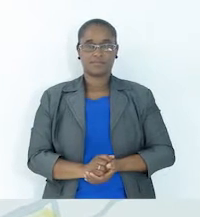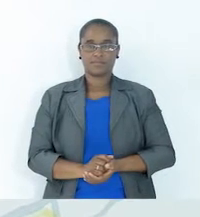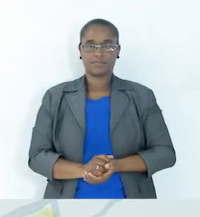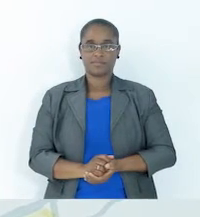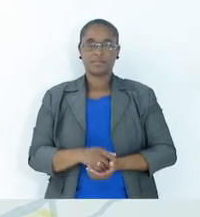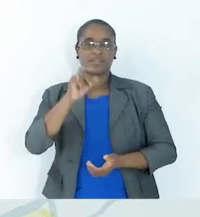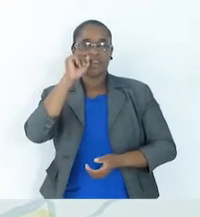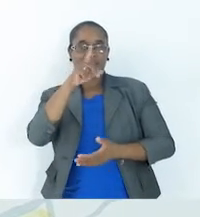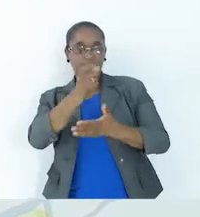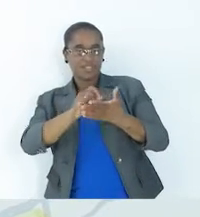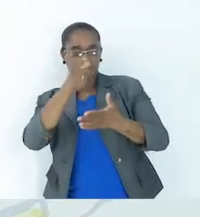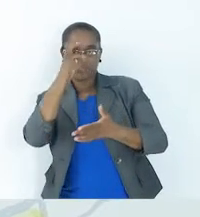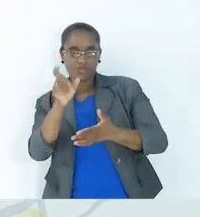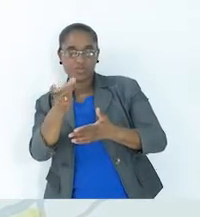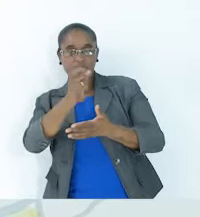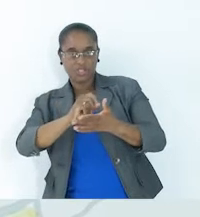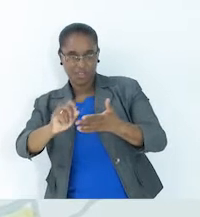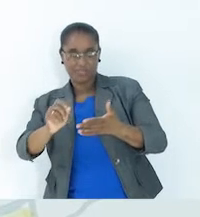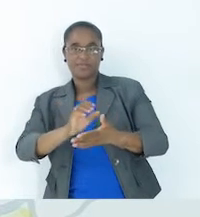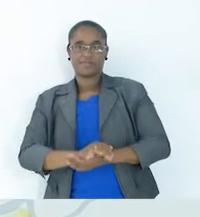de quem o escreveu.